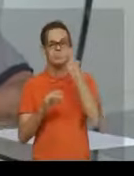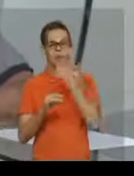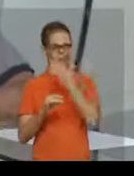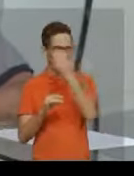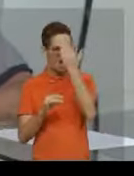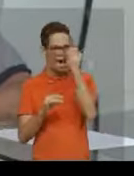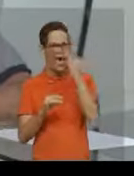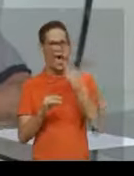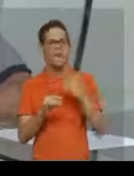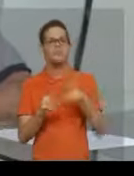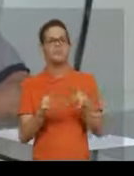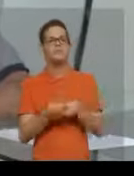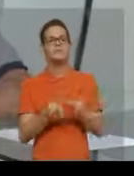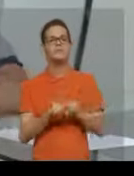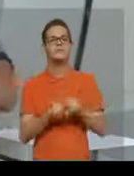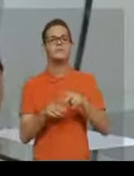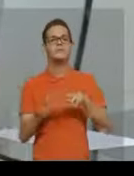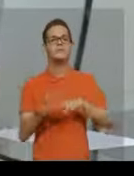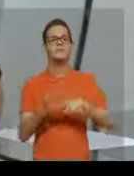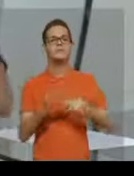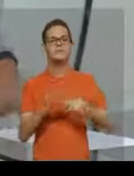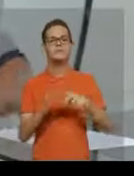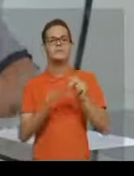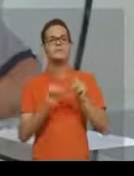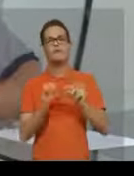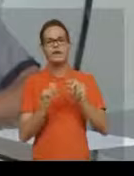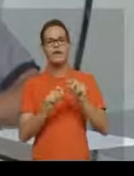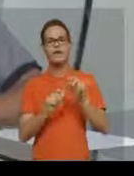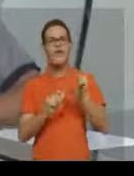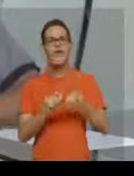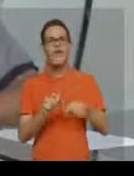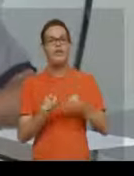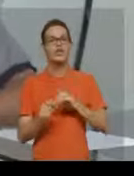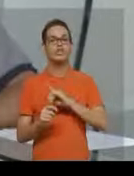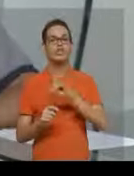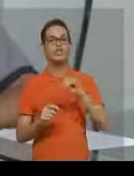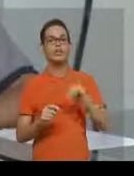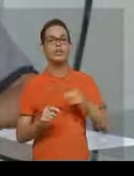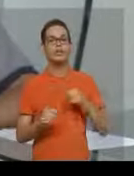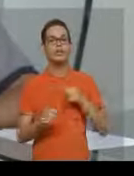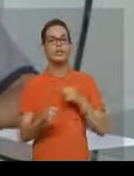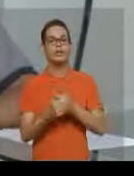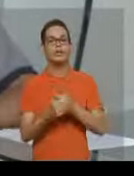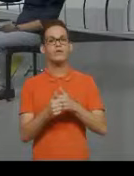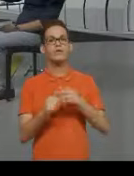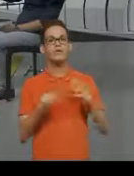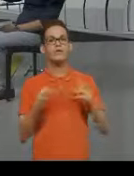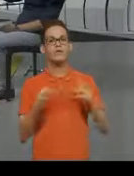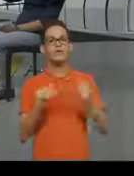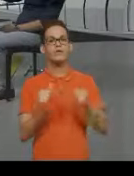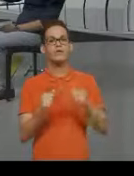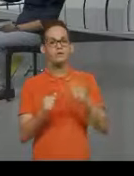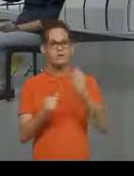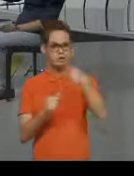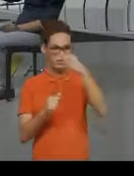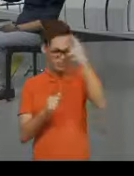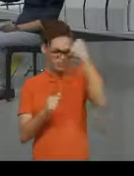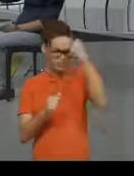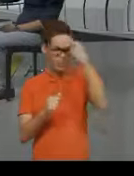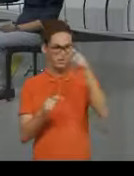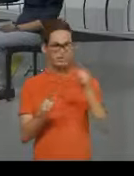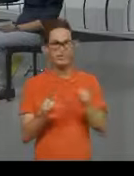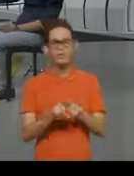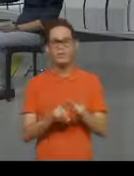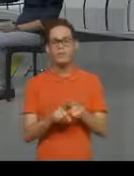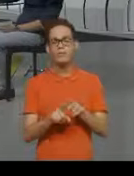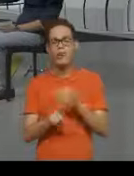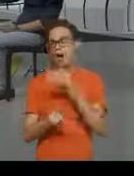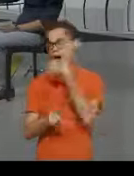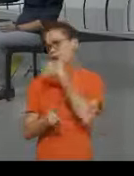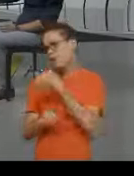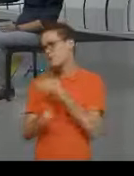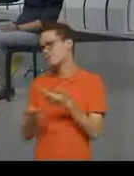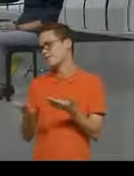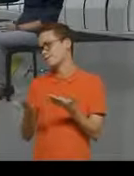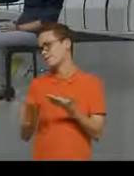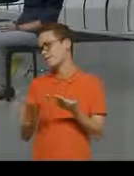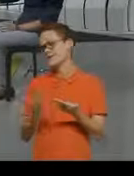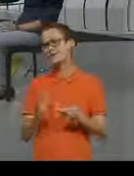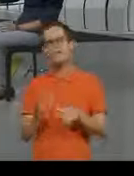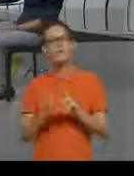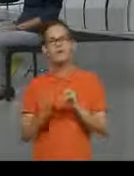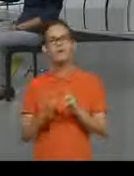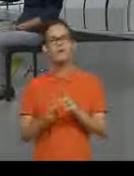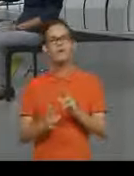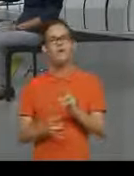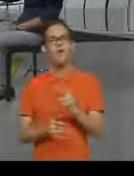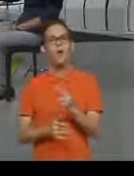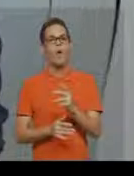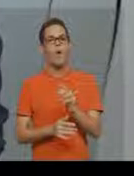o significado é véspera de Todos os Santos, ok? Queria colocar uma coisa do Halloween. A gente até comentou antes que colocar sobre o Halloween,